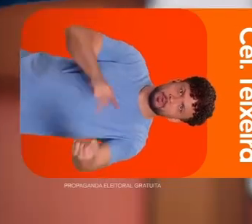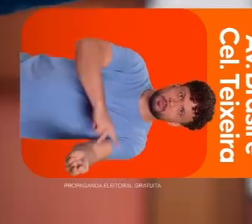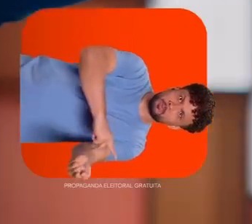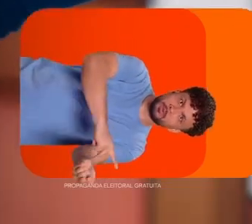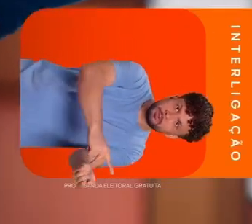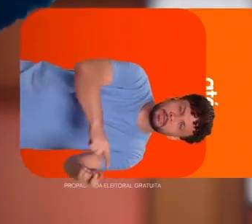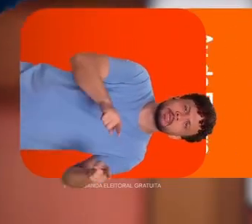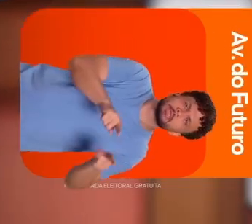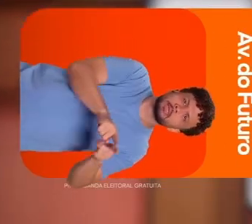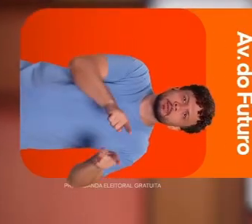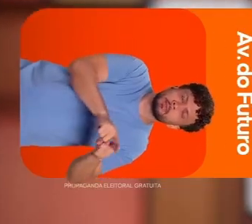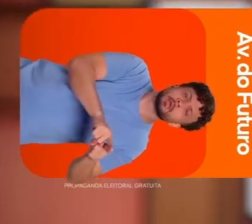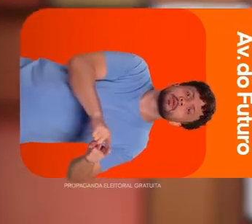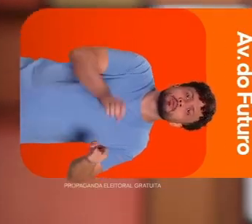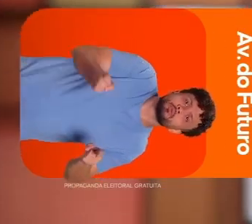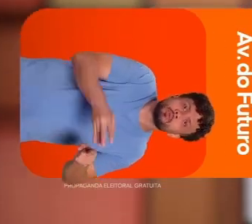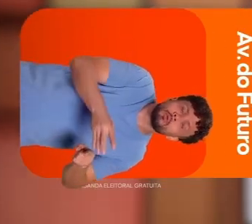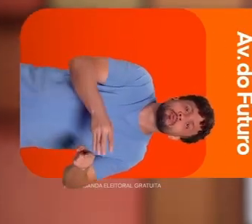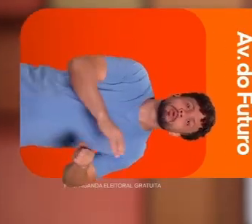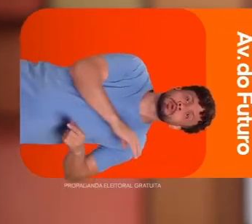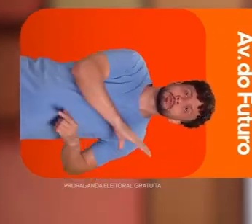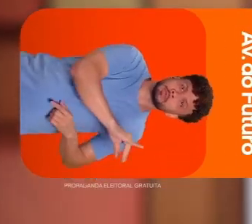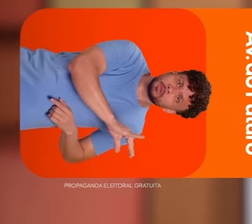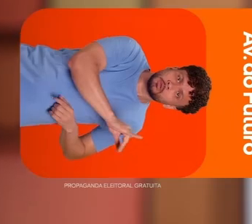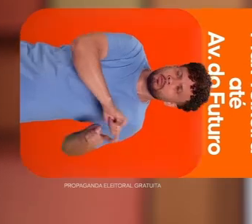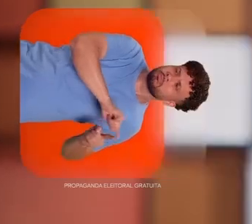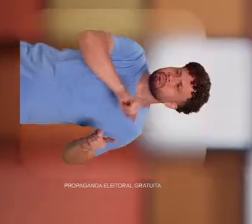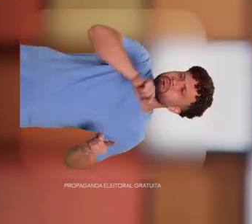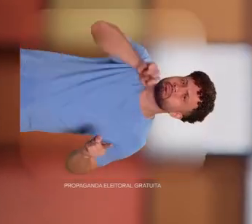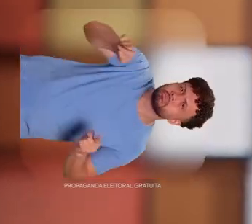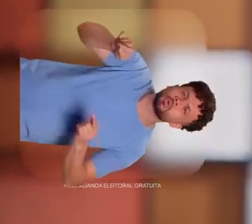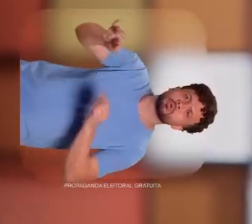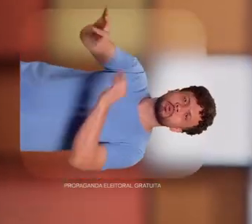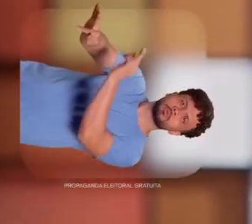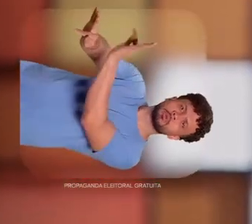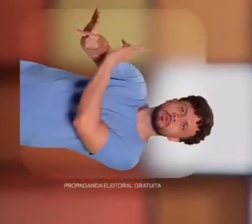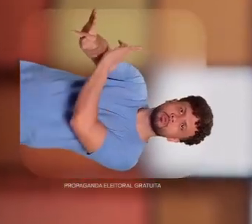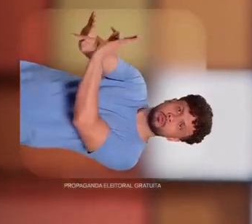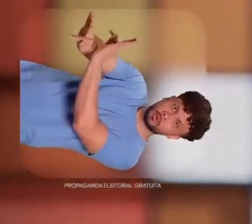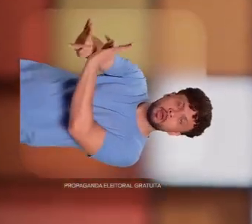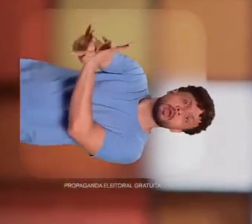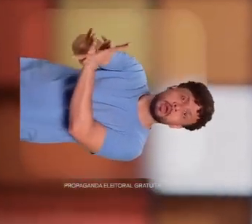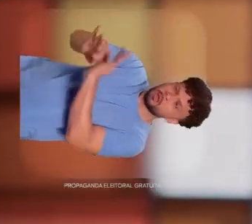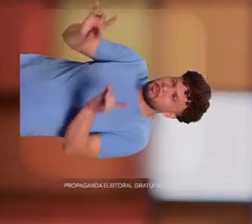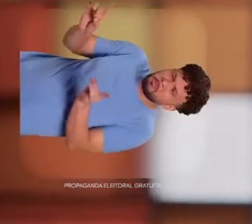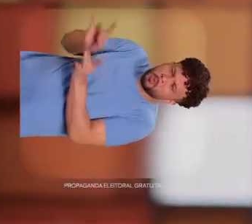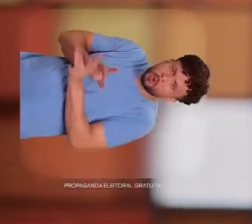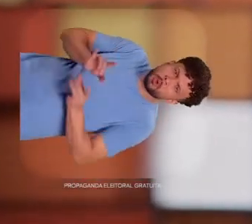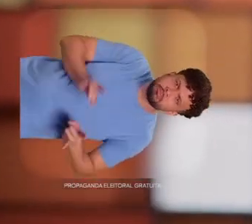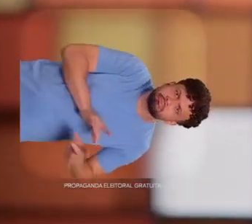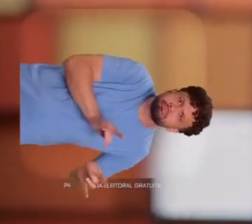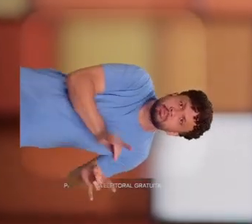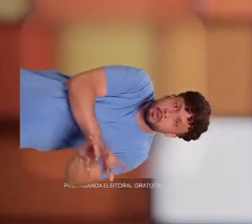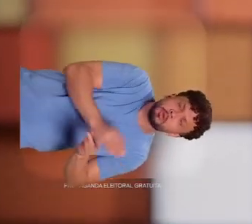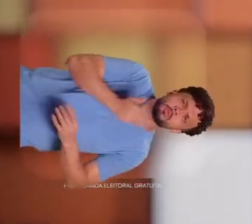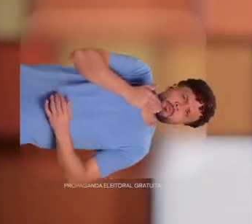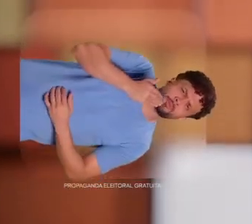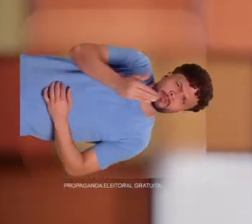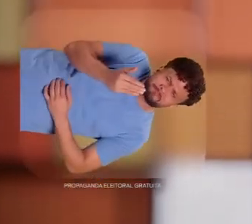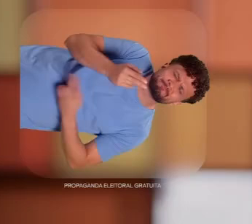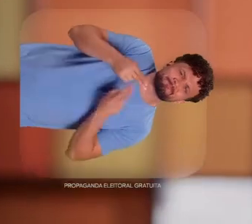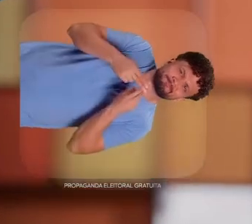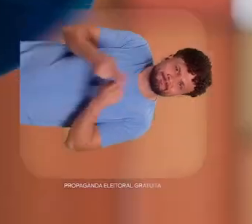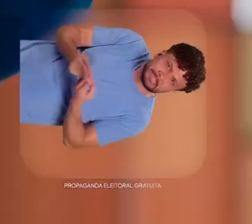a interligação da Max Teixeira com a Avenida do Futuro. Até elas ficarem prontas, peço mais um pouco